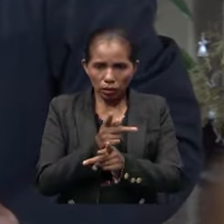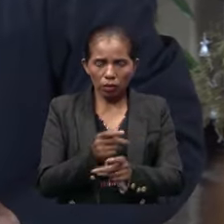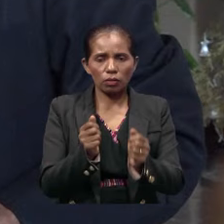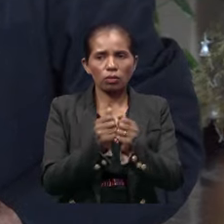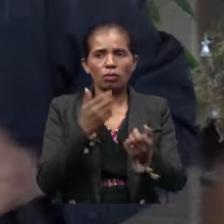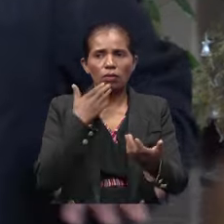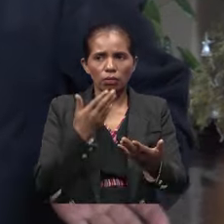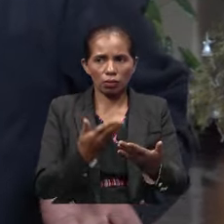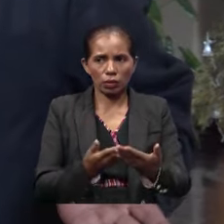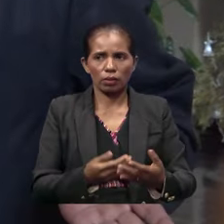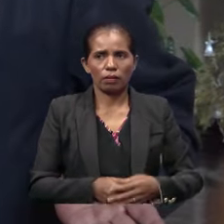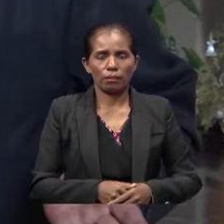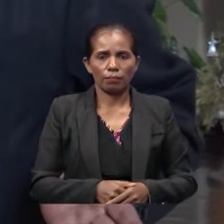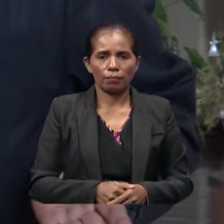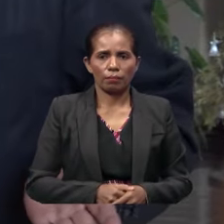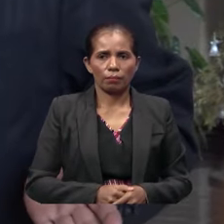bem?